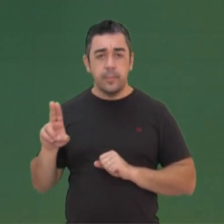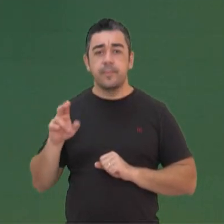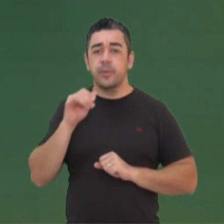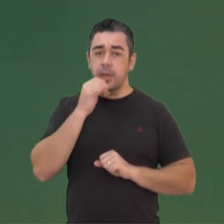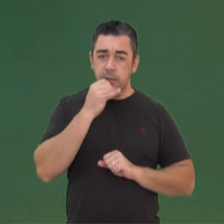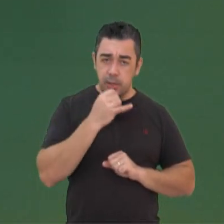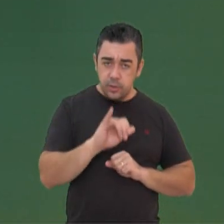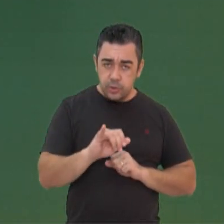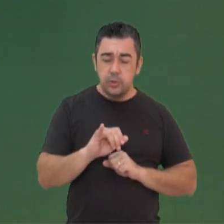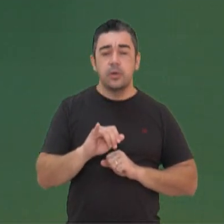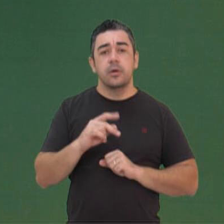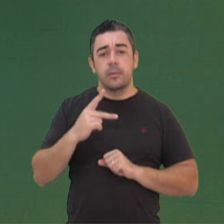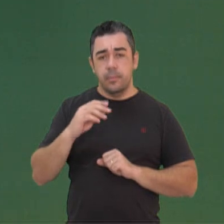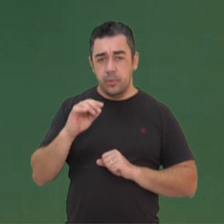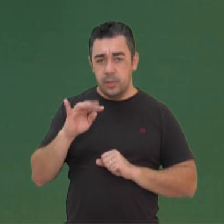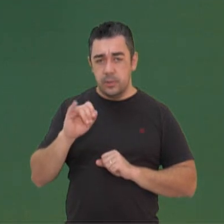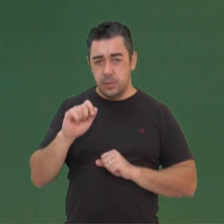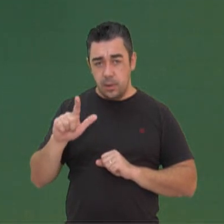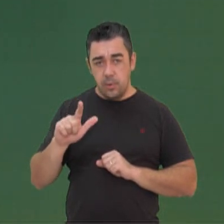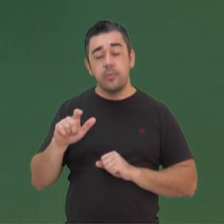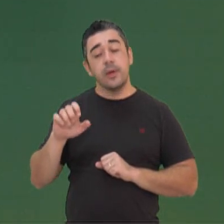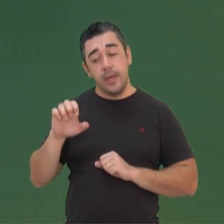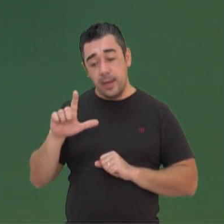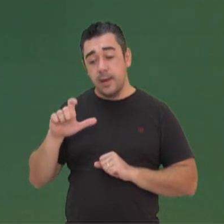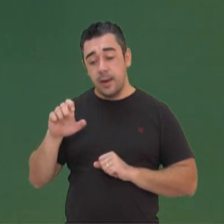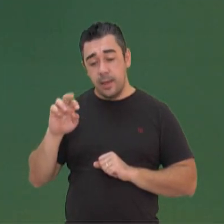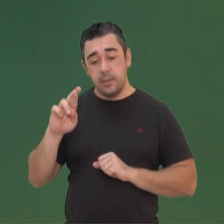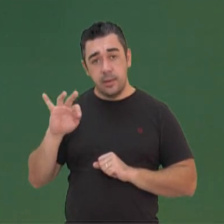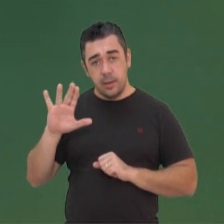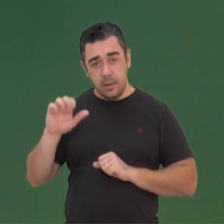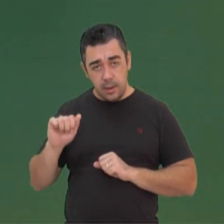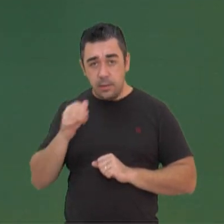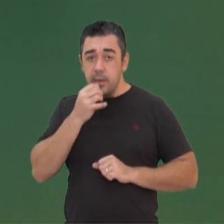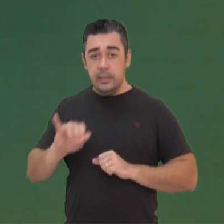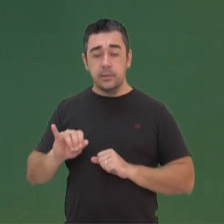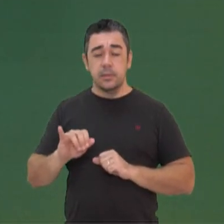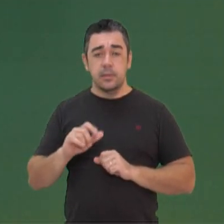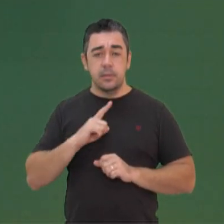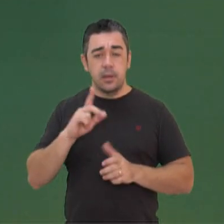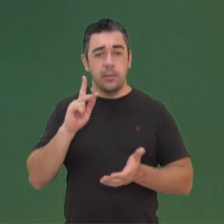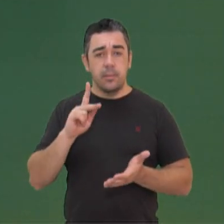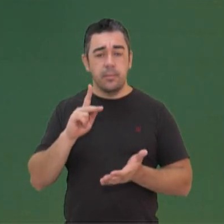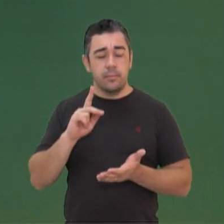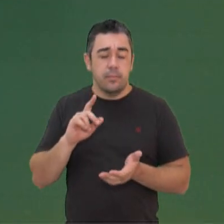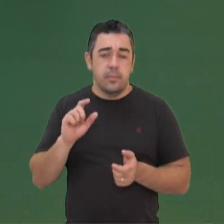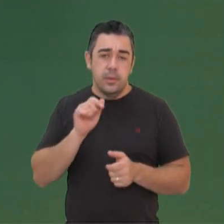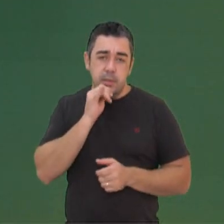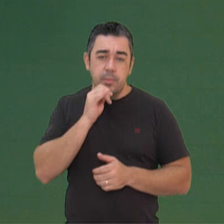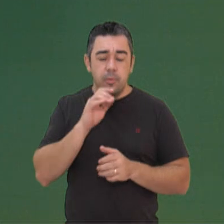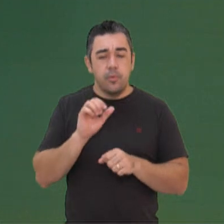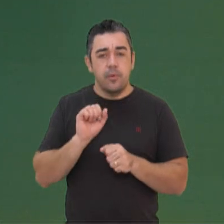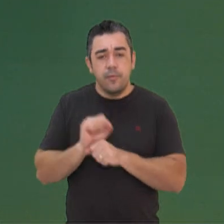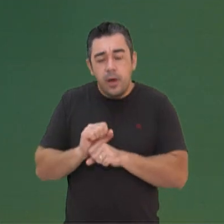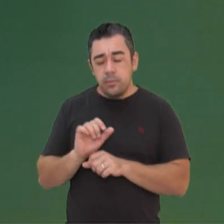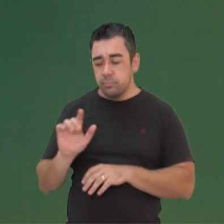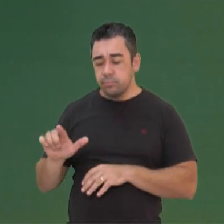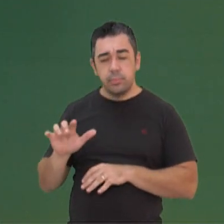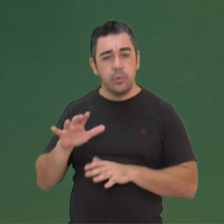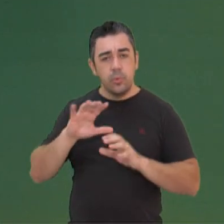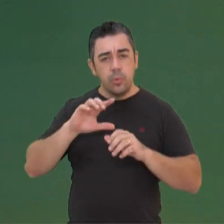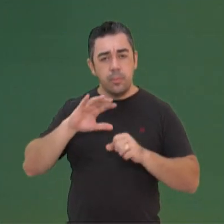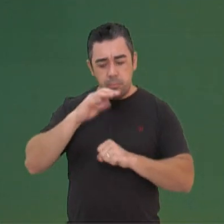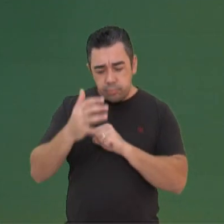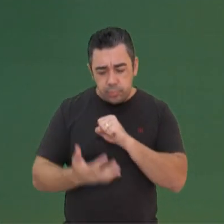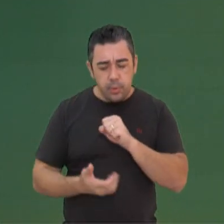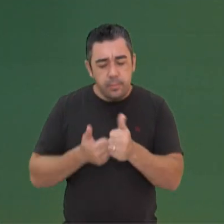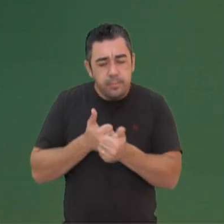energia potencial elétrica. É uma energia que a carga adquire ao ser colocada e presa numa região de um campo